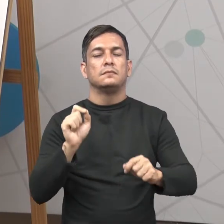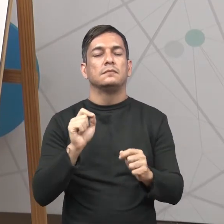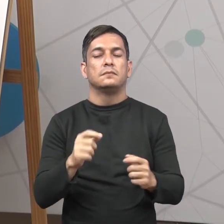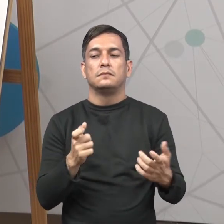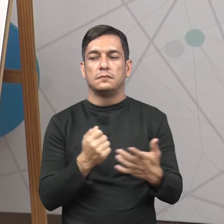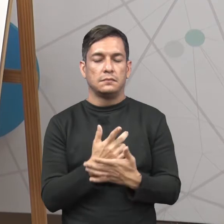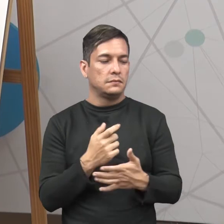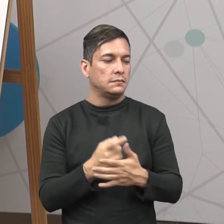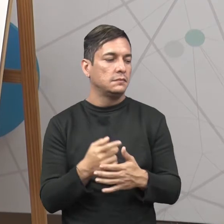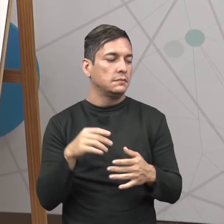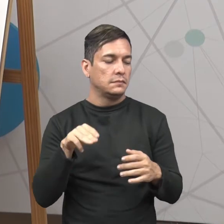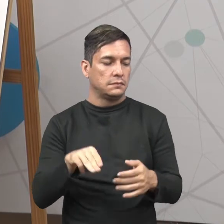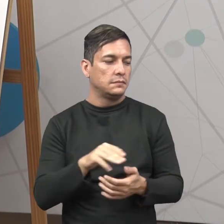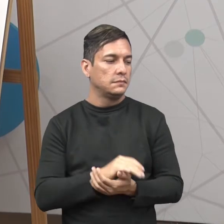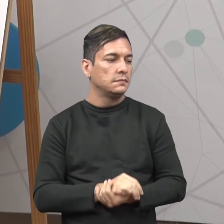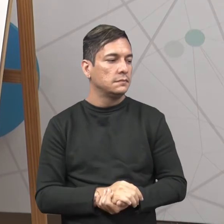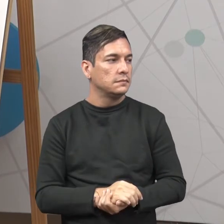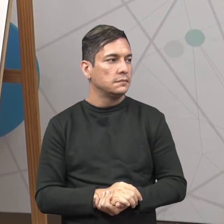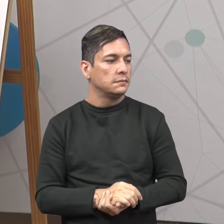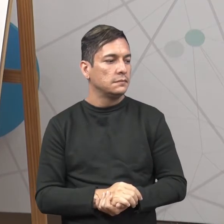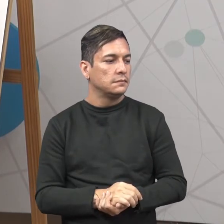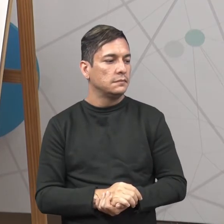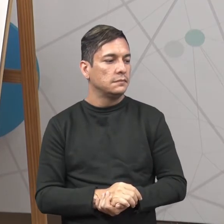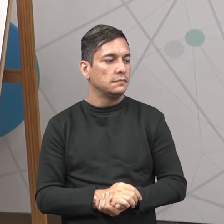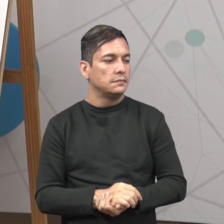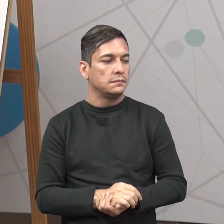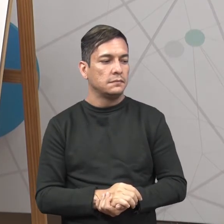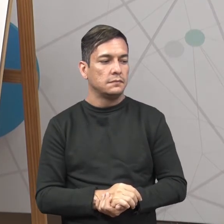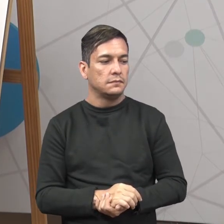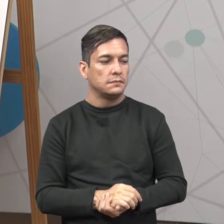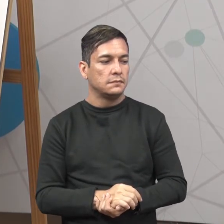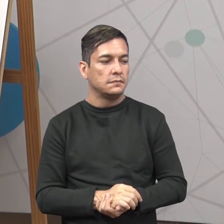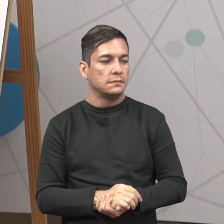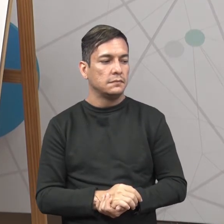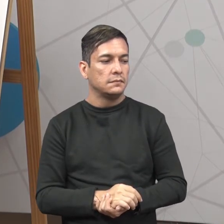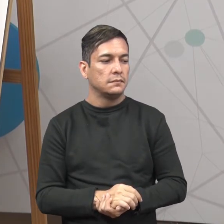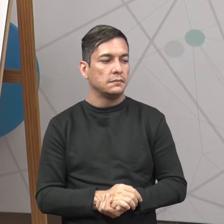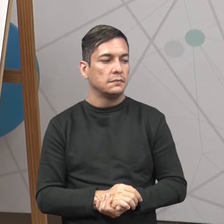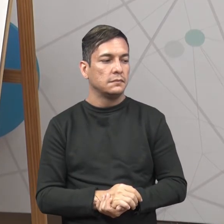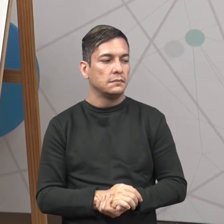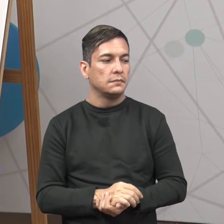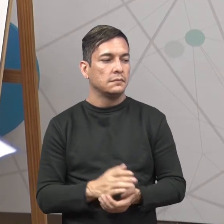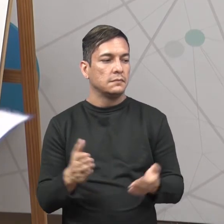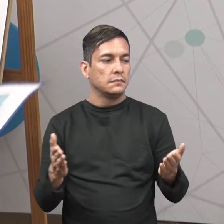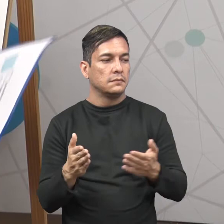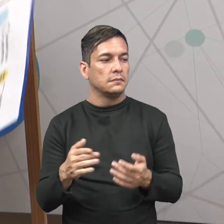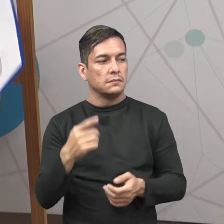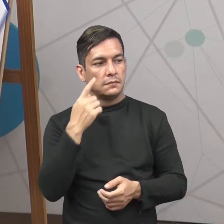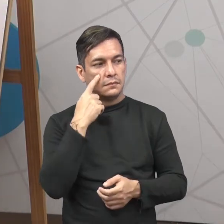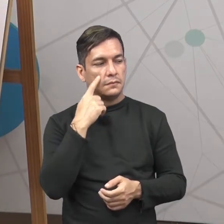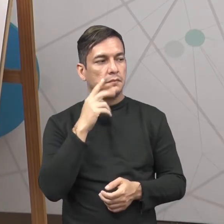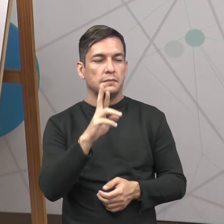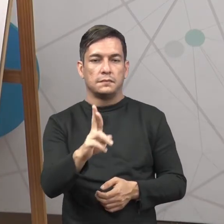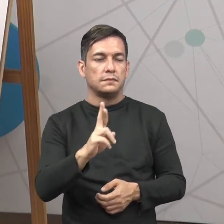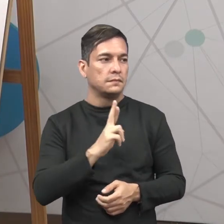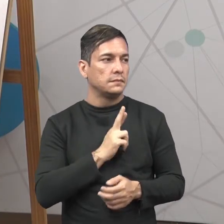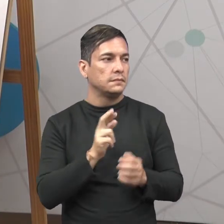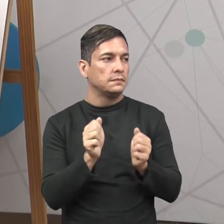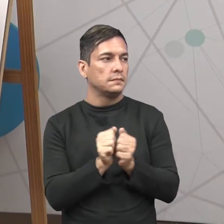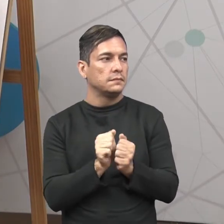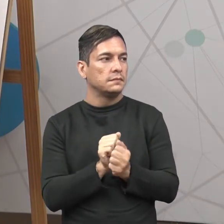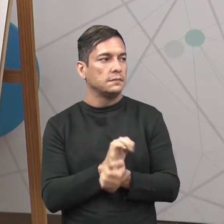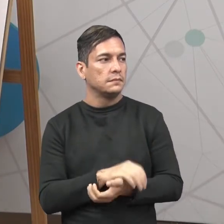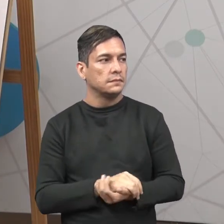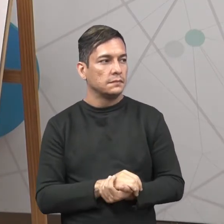comprar por metro. Muito bem. Agora você vai responder junto